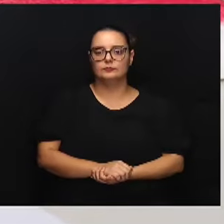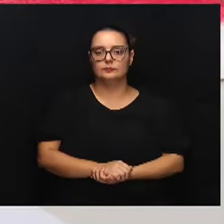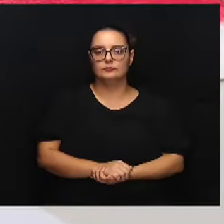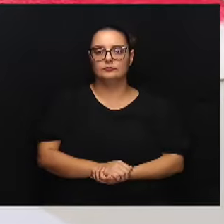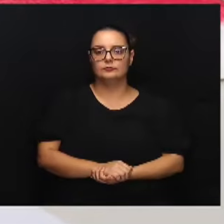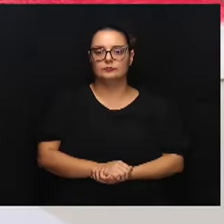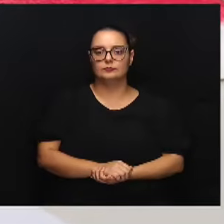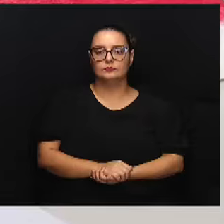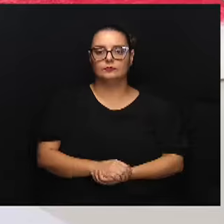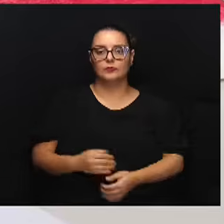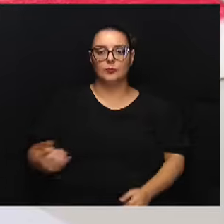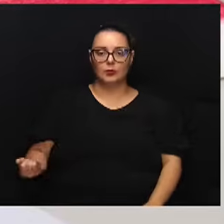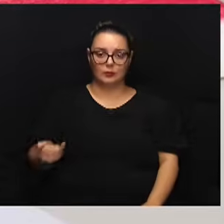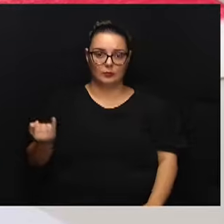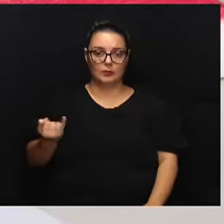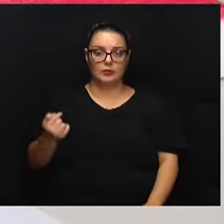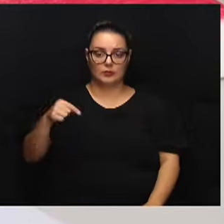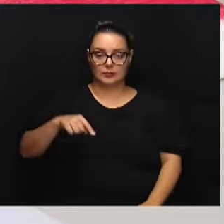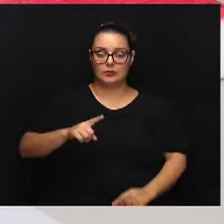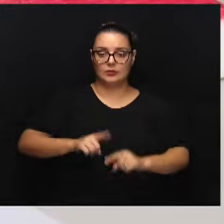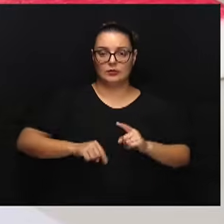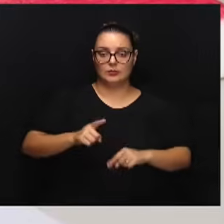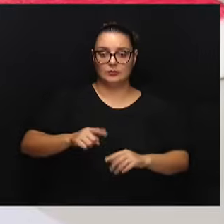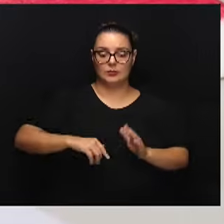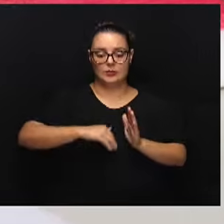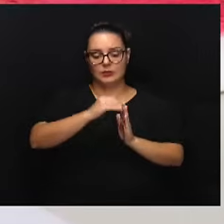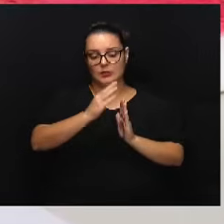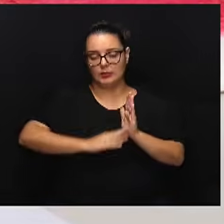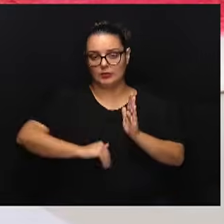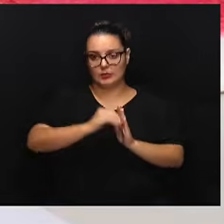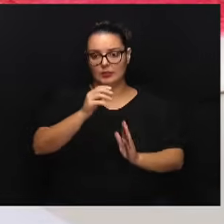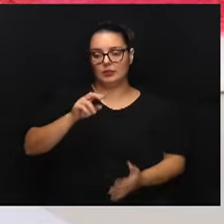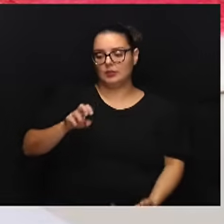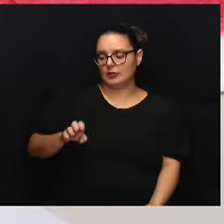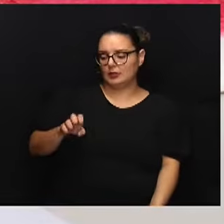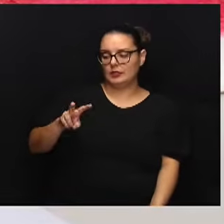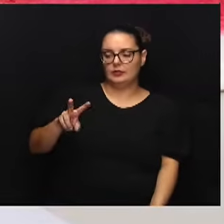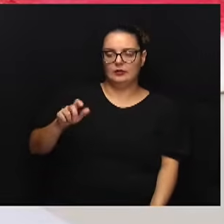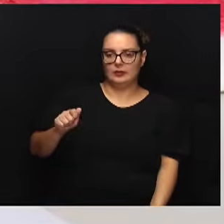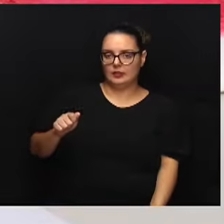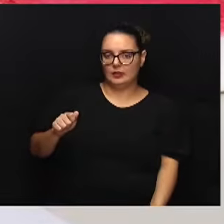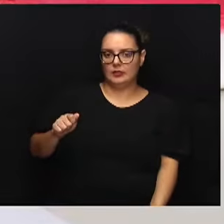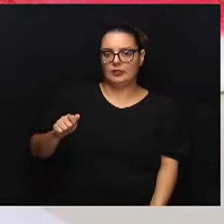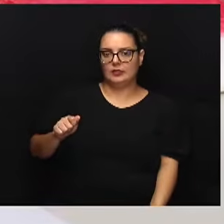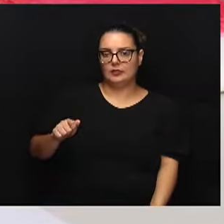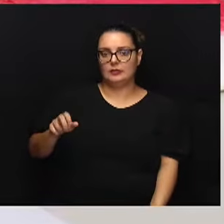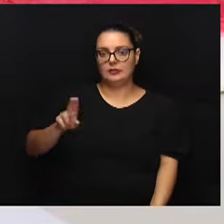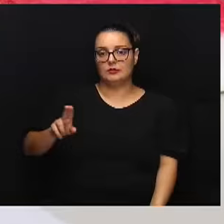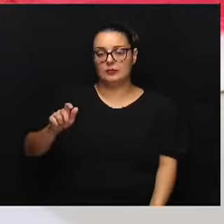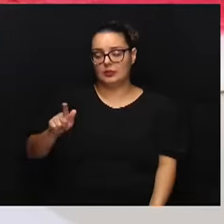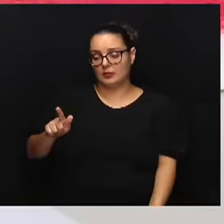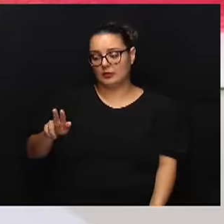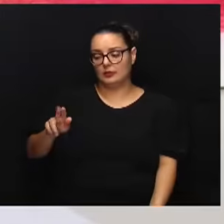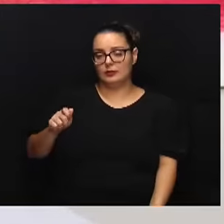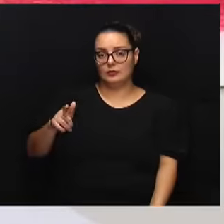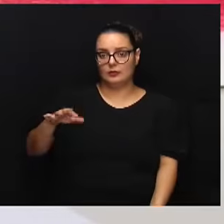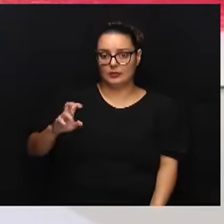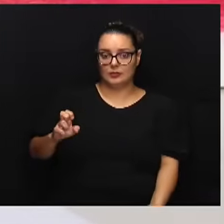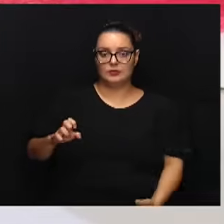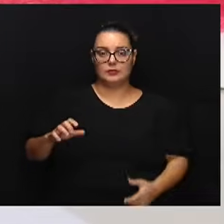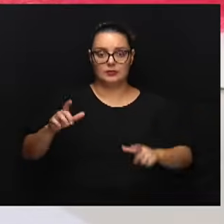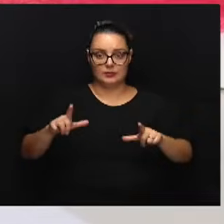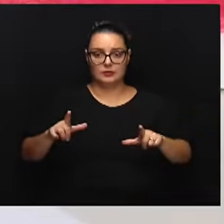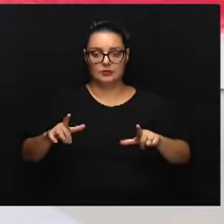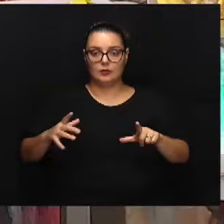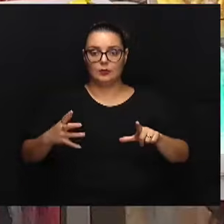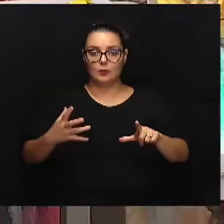O interessante desse tipo de material, tanto a tinta PVA, se vocês forem usar guache nesse tipo de tela, elas vão secando